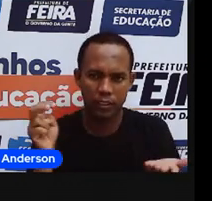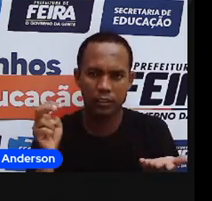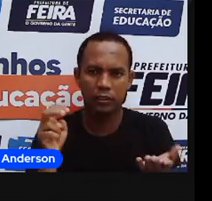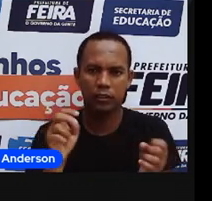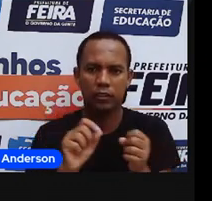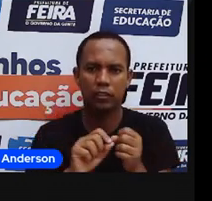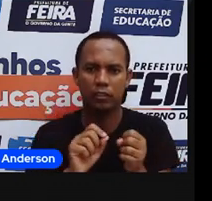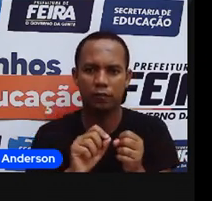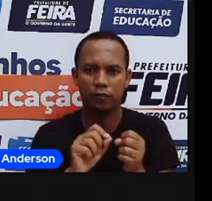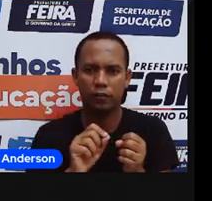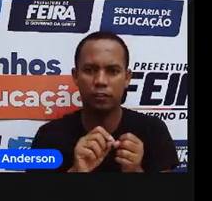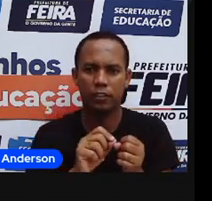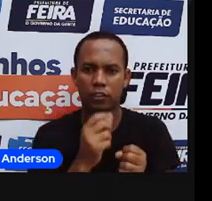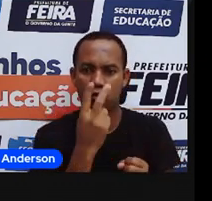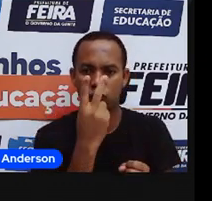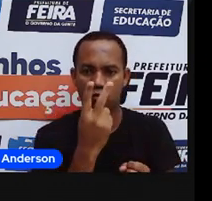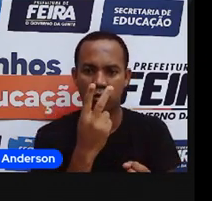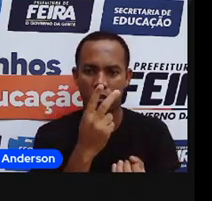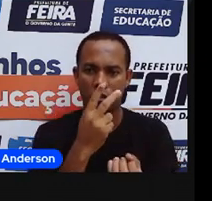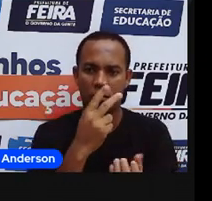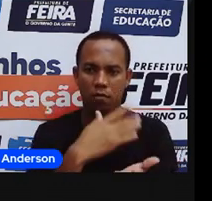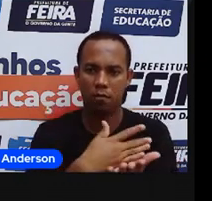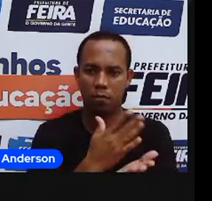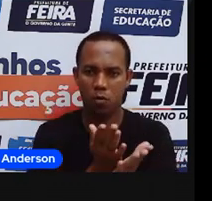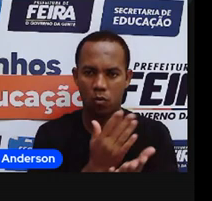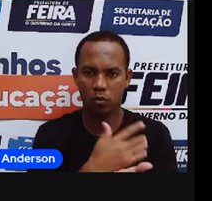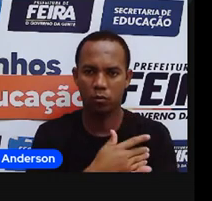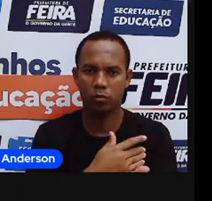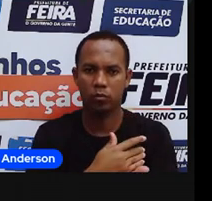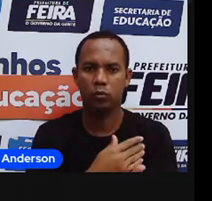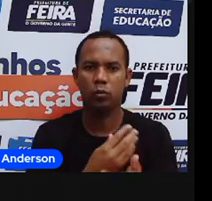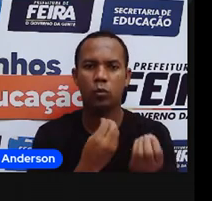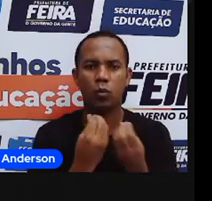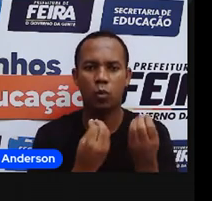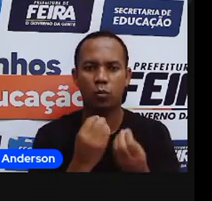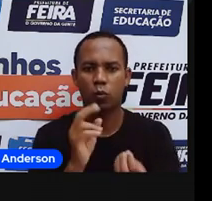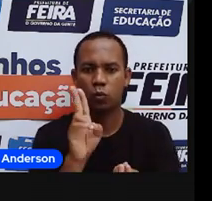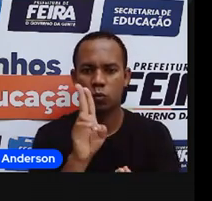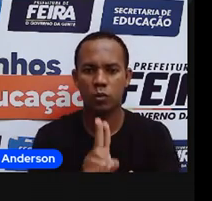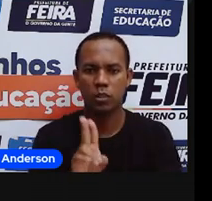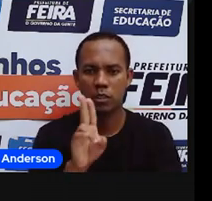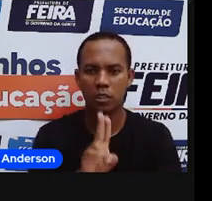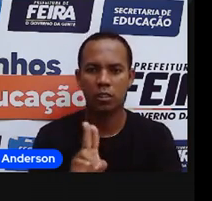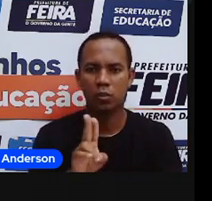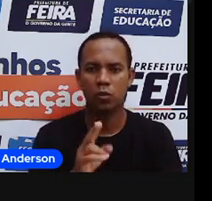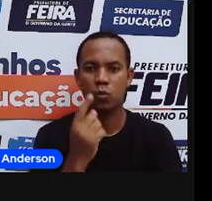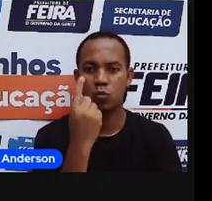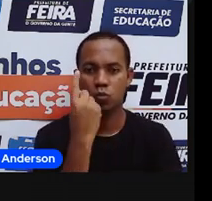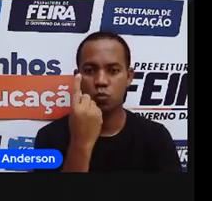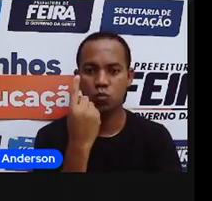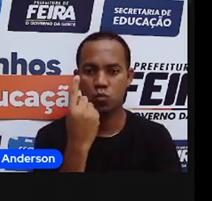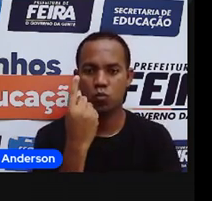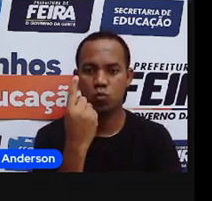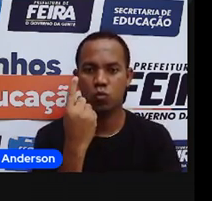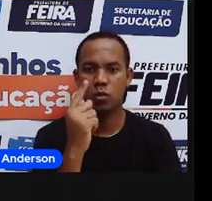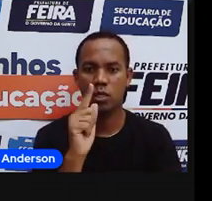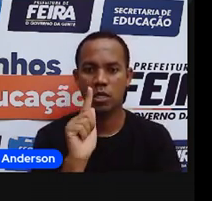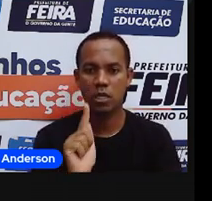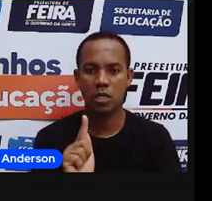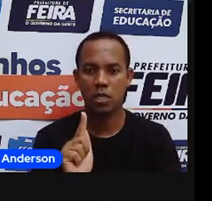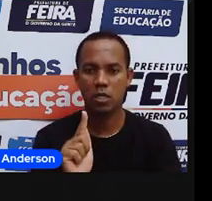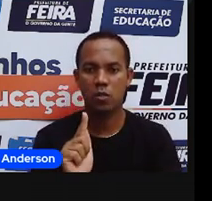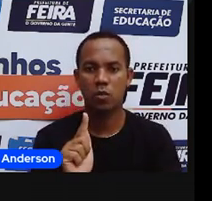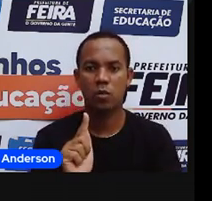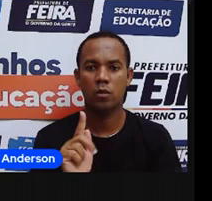Ela fez 2 bolos, usando 1 quilograma de farinha de trigo, ou seja, 1 quilo de farinha de trigo nos